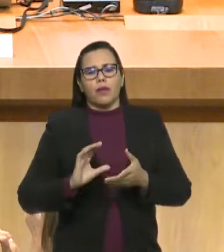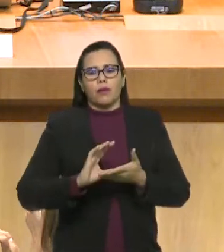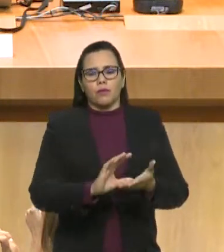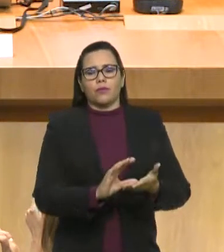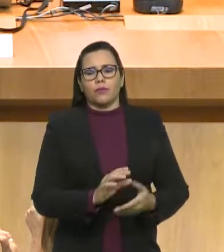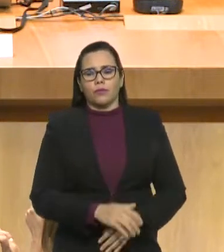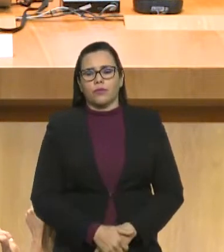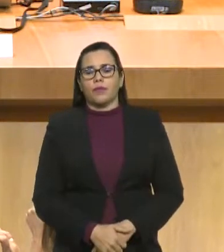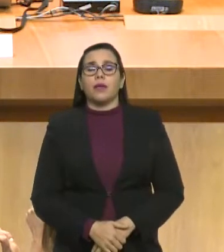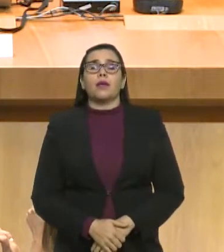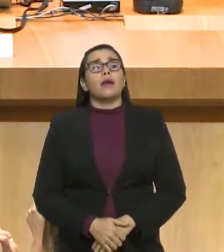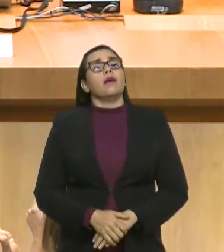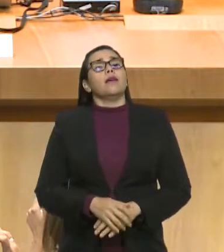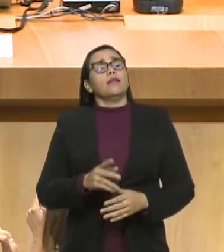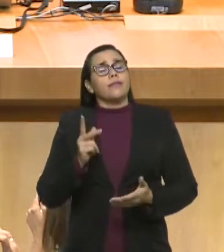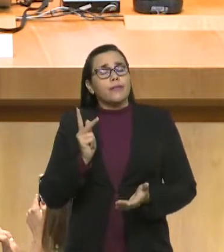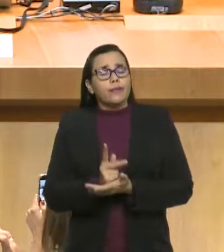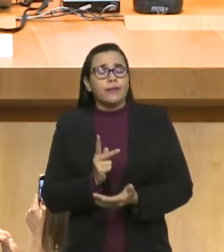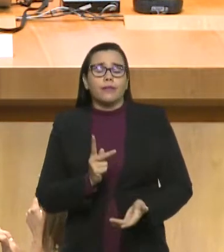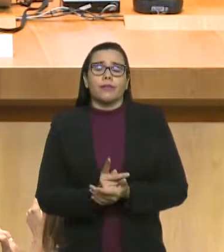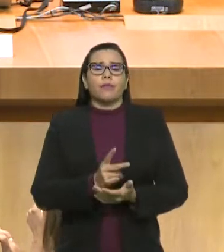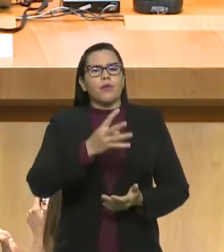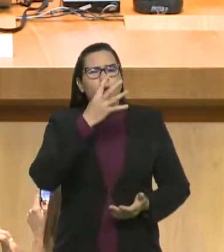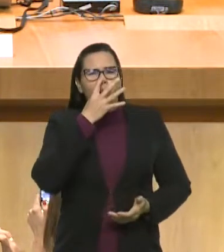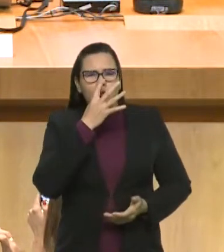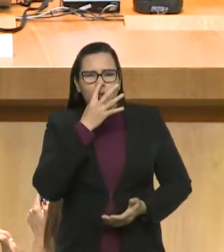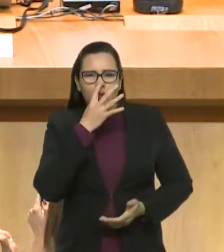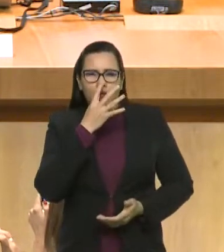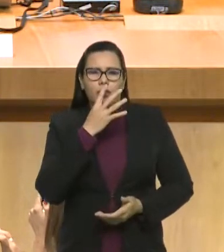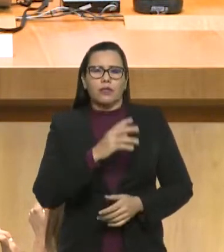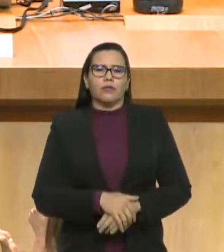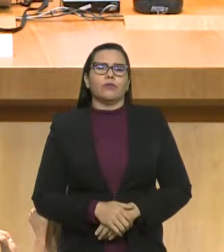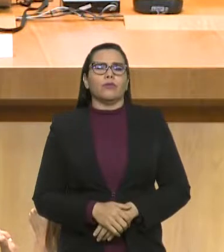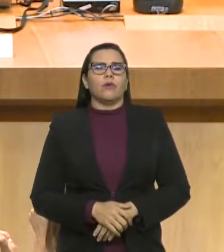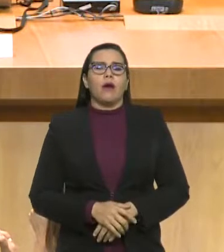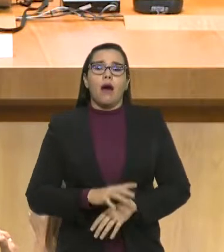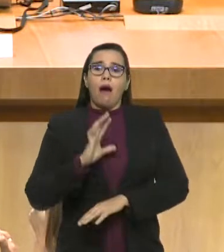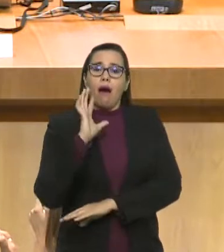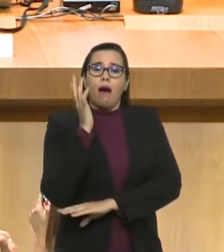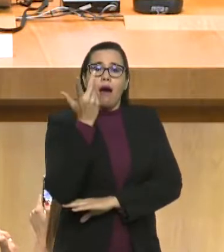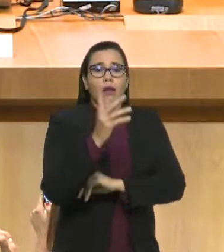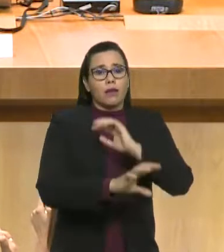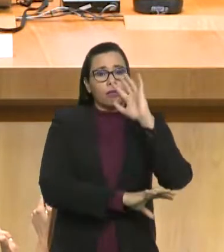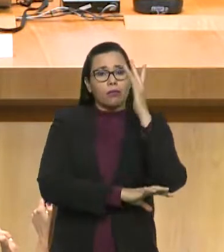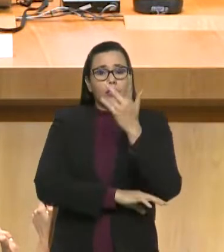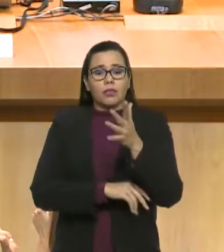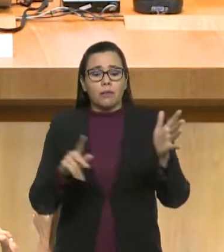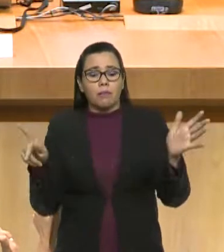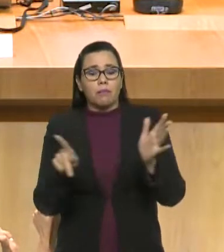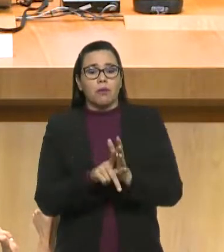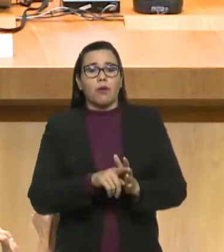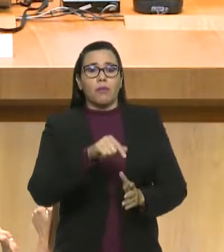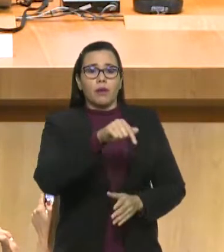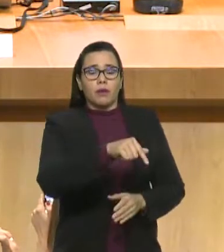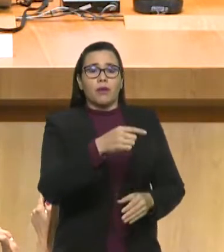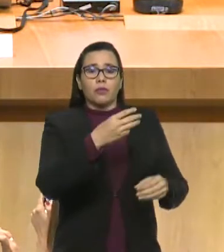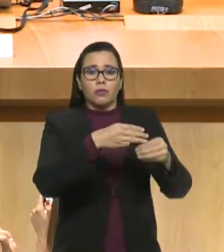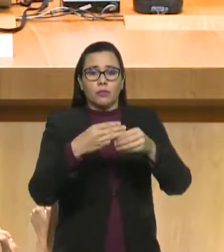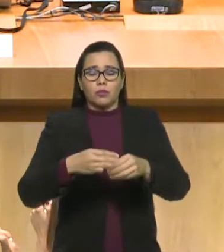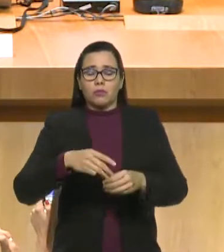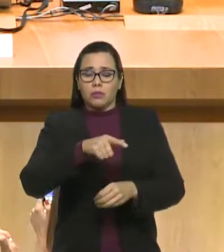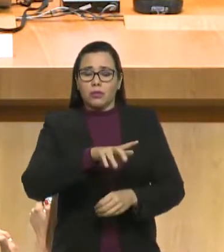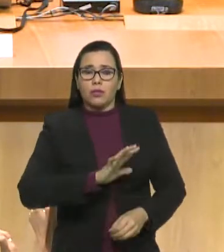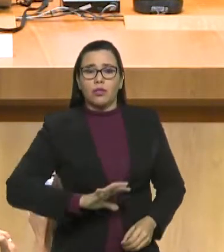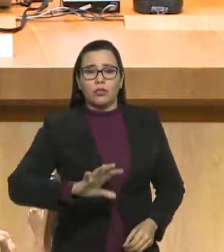Durante a sessão, o presidente da Assembleia Legislativa, deputado Otelino Neto, reforçou o convite para a edição do Assembleia em Ação, que